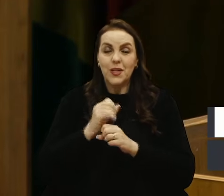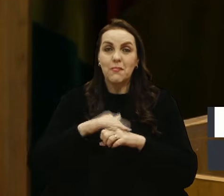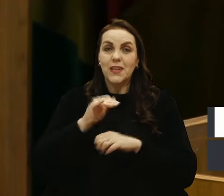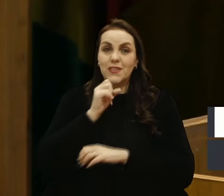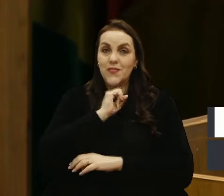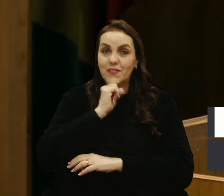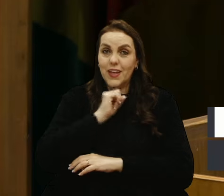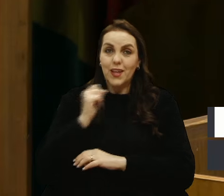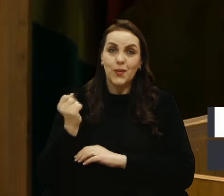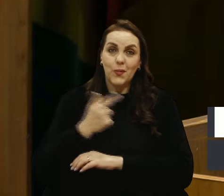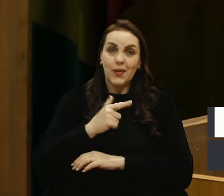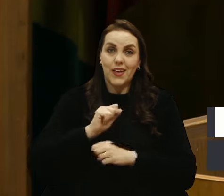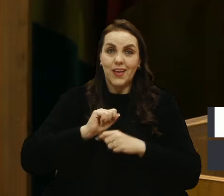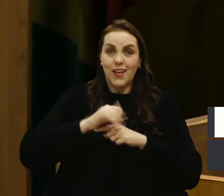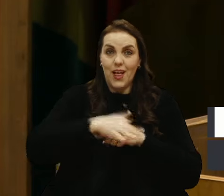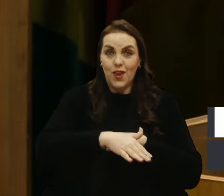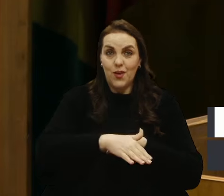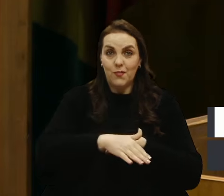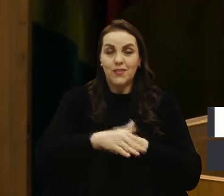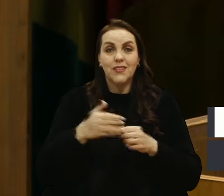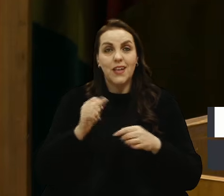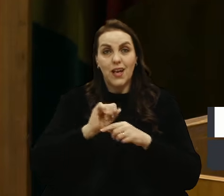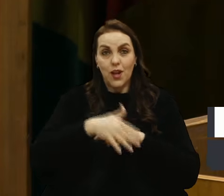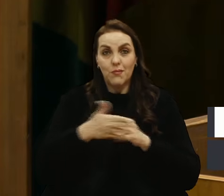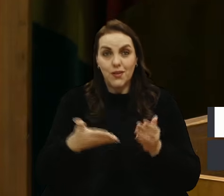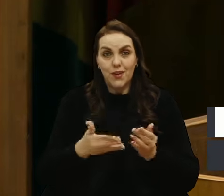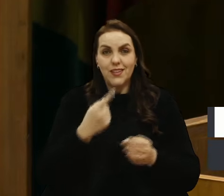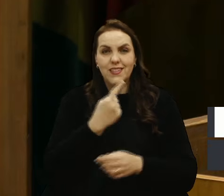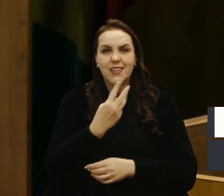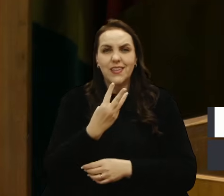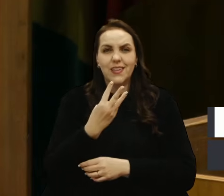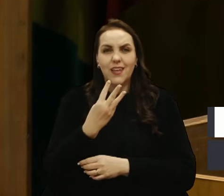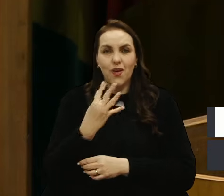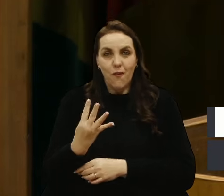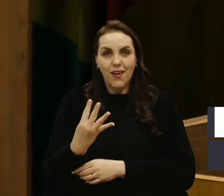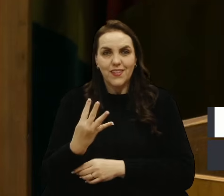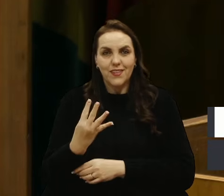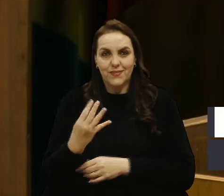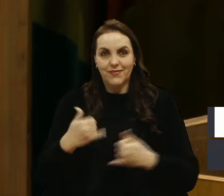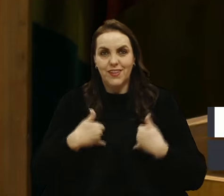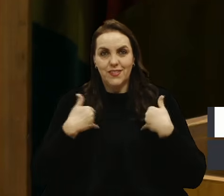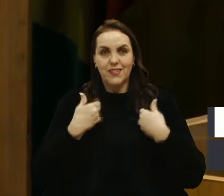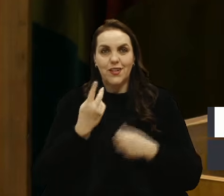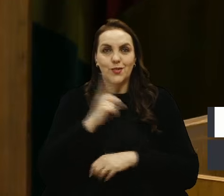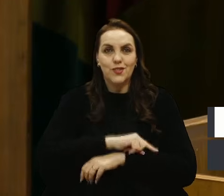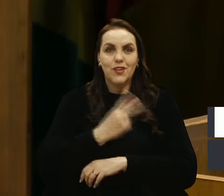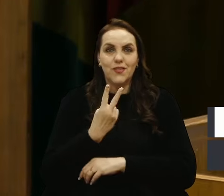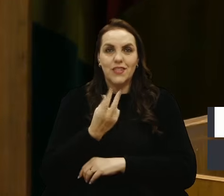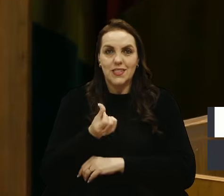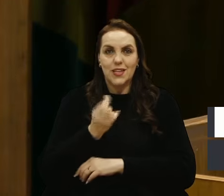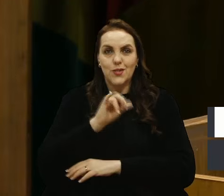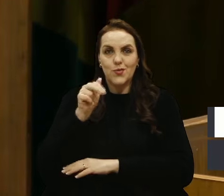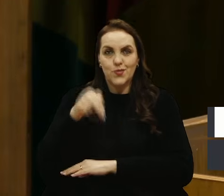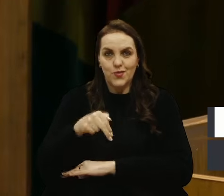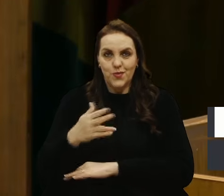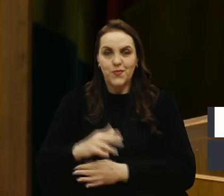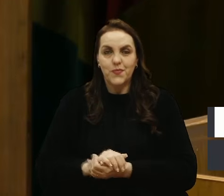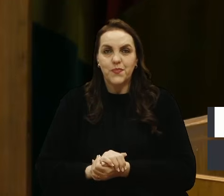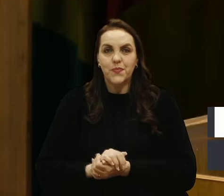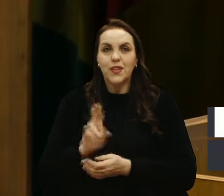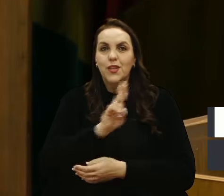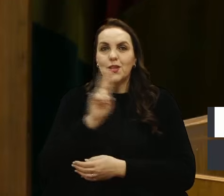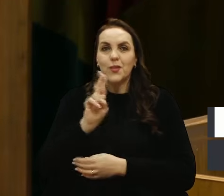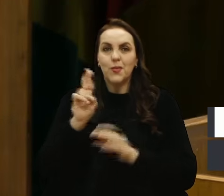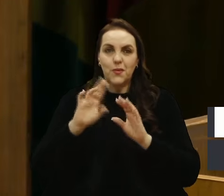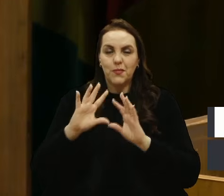somente que Galópolis. Galópolis vai completar 134 anos, então, no dia 26 de junho agora. Em nome da